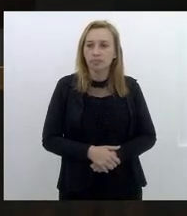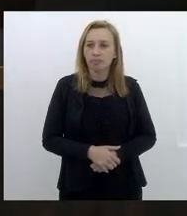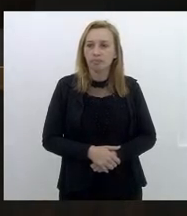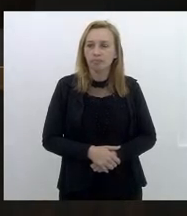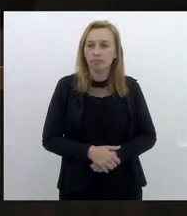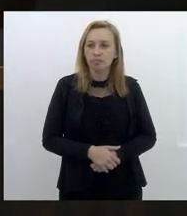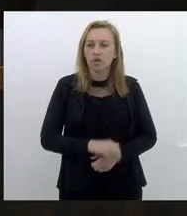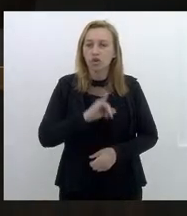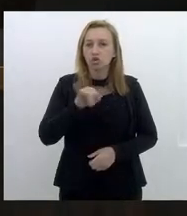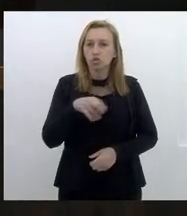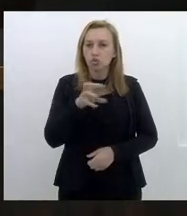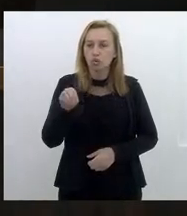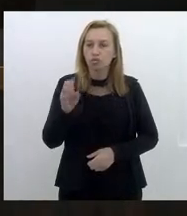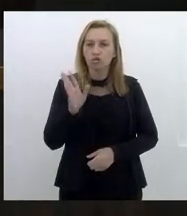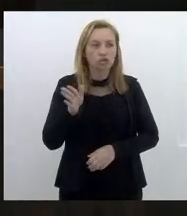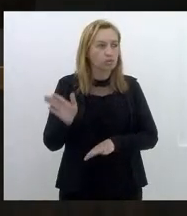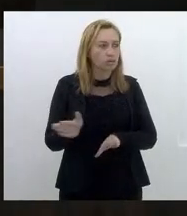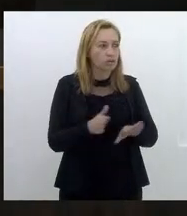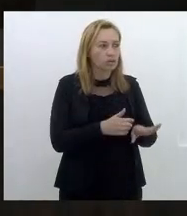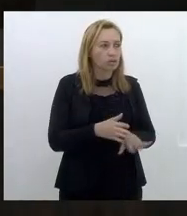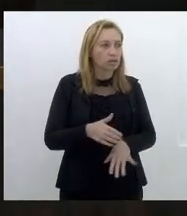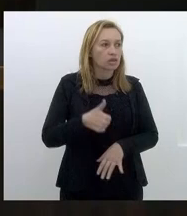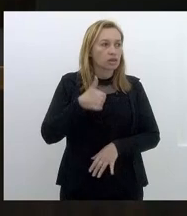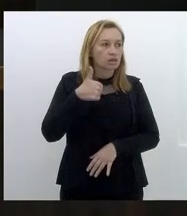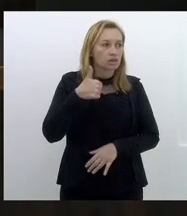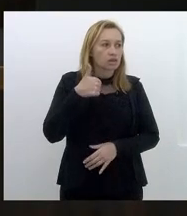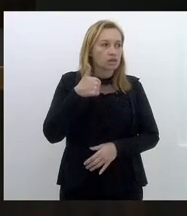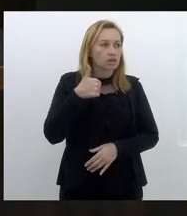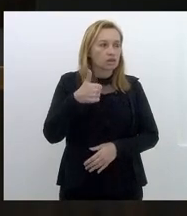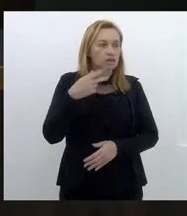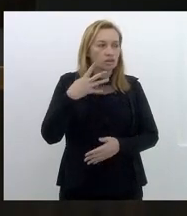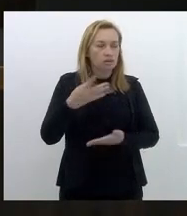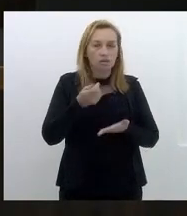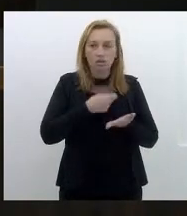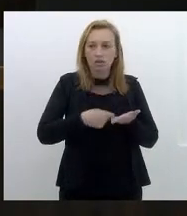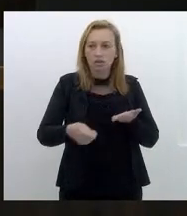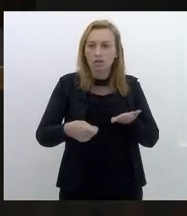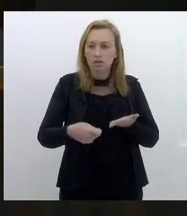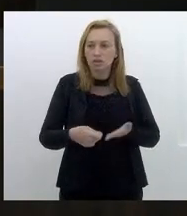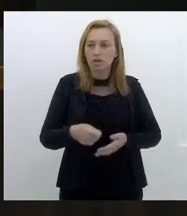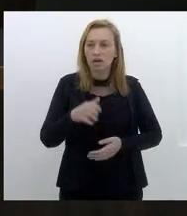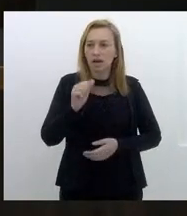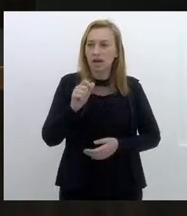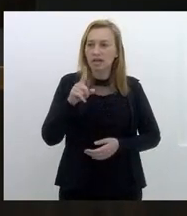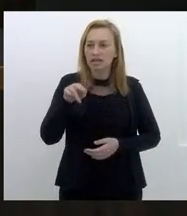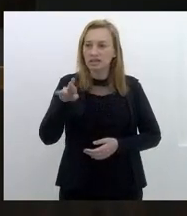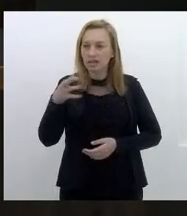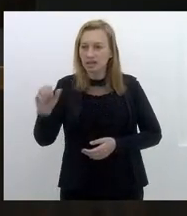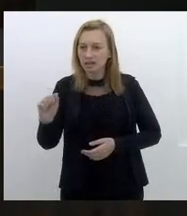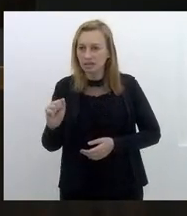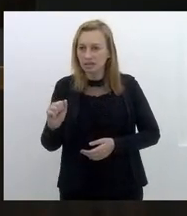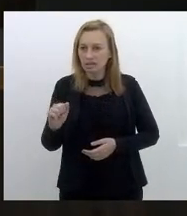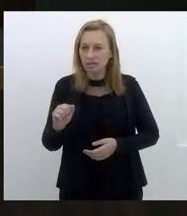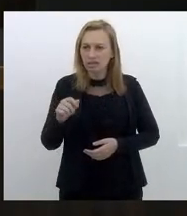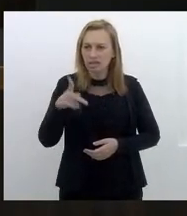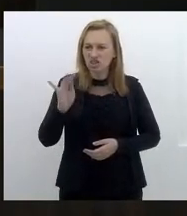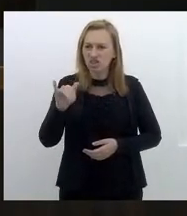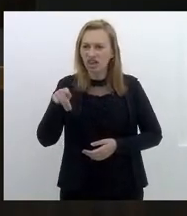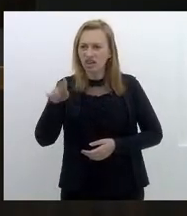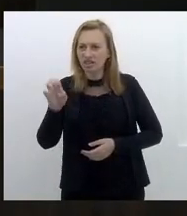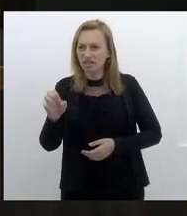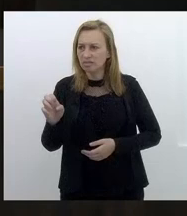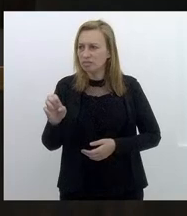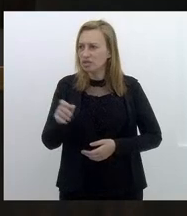João já foi o 14º escrito que é alessandra queres ler